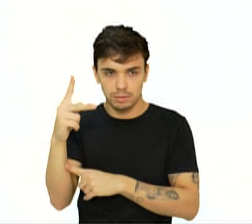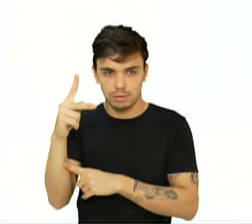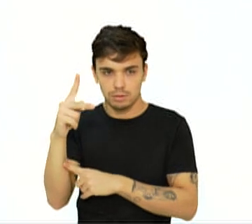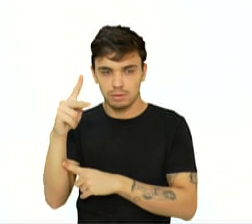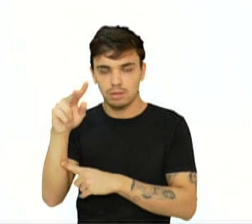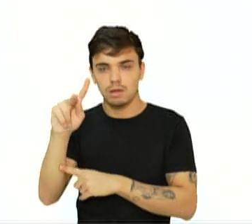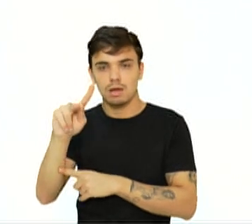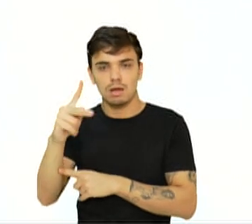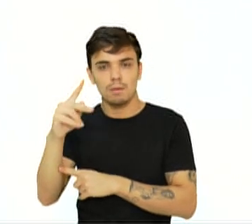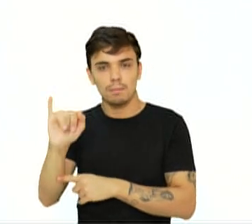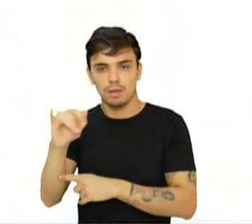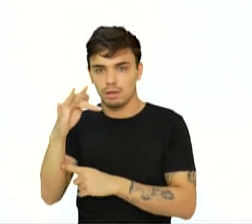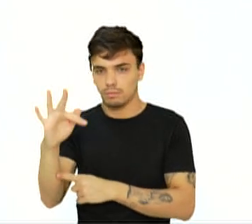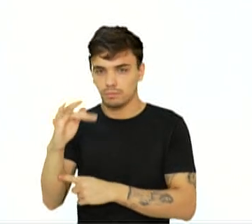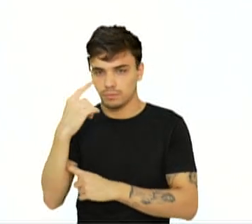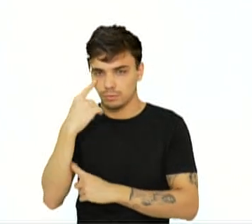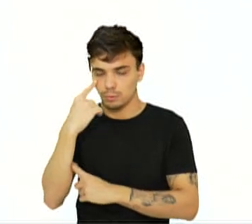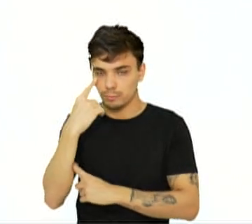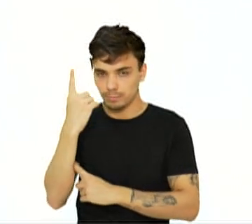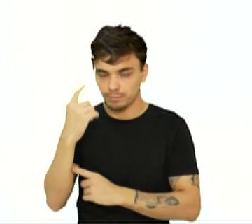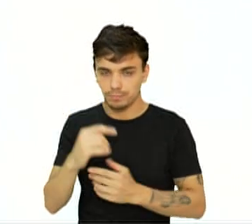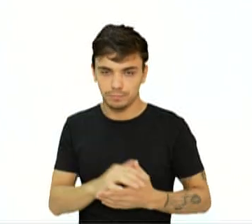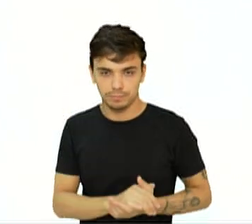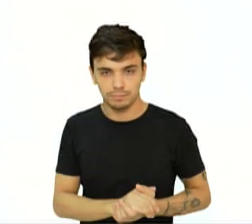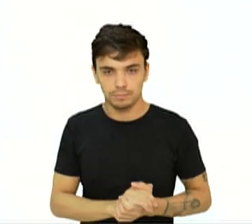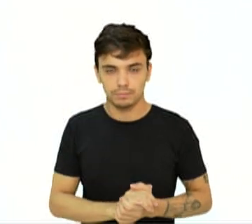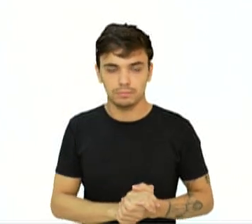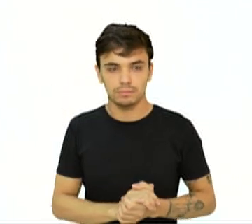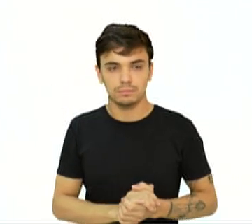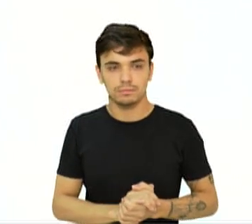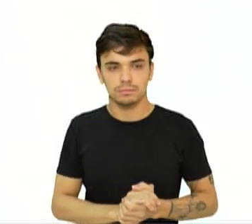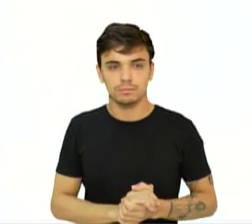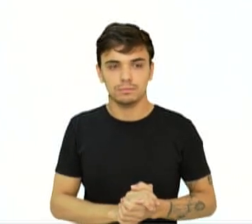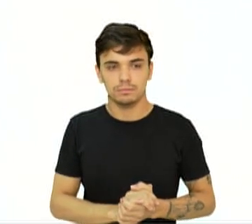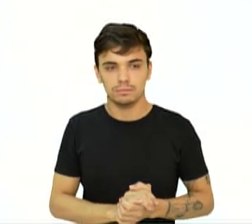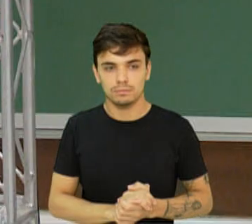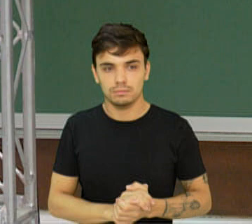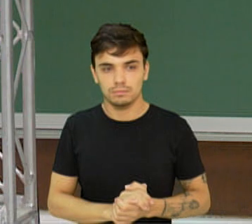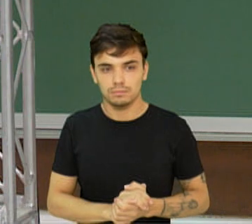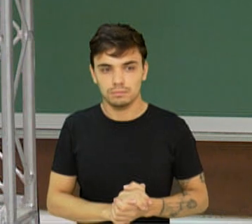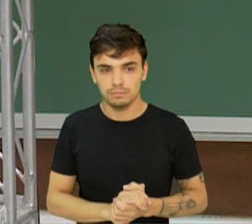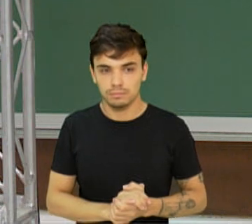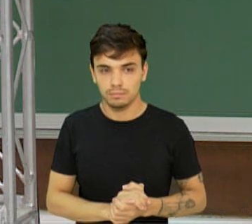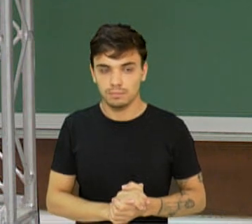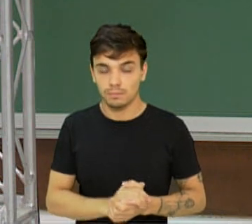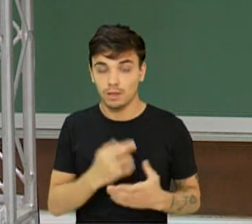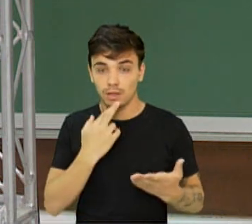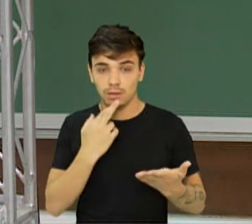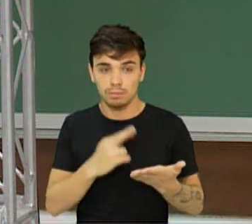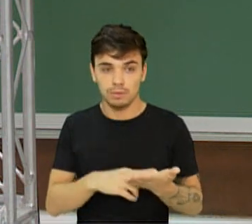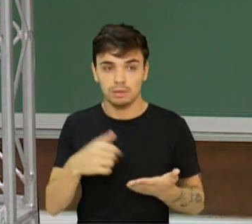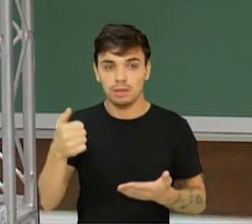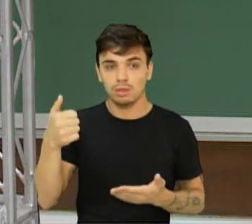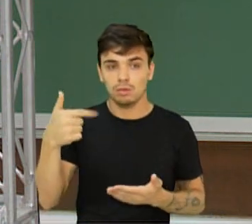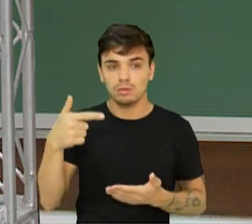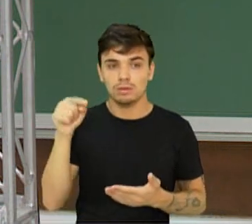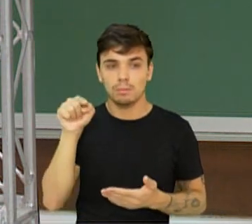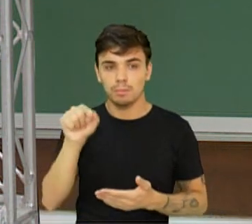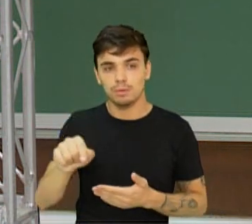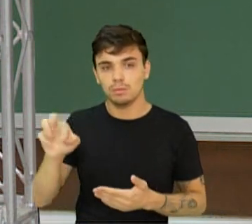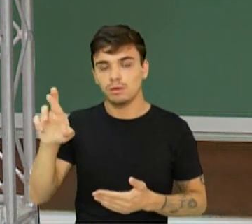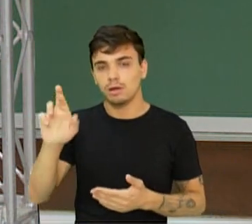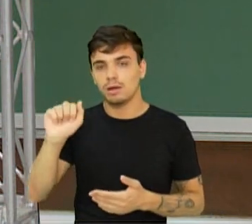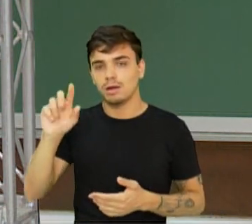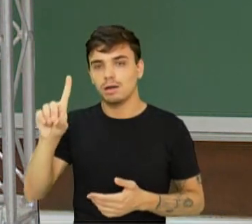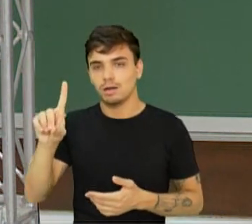é para usar 3 no lugar do 3,14, vezes 2000. E eu vou ter 12.000 radianos por segundo, né?